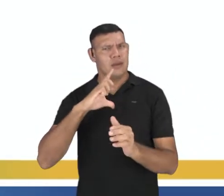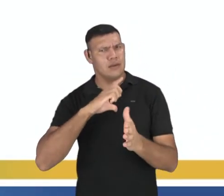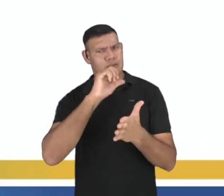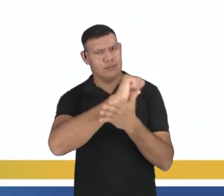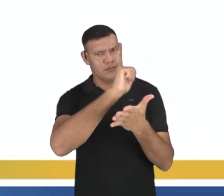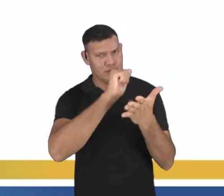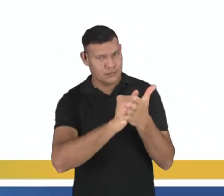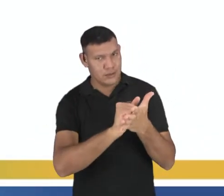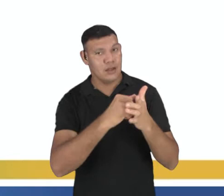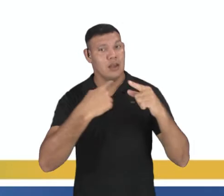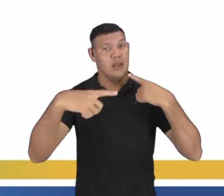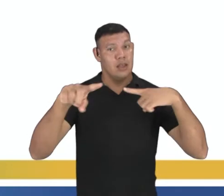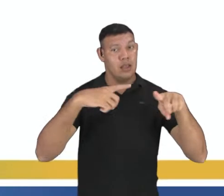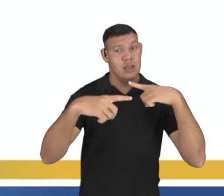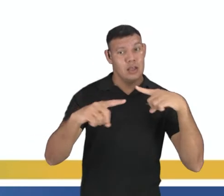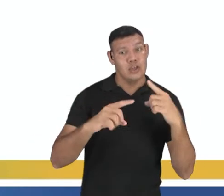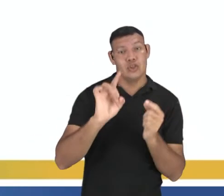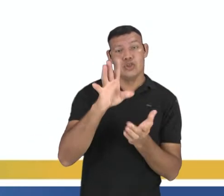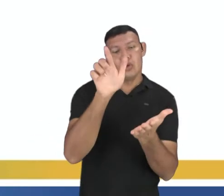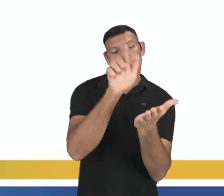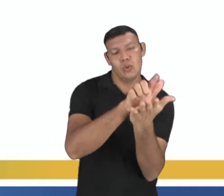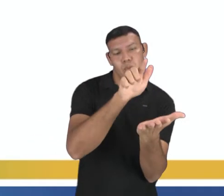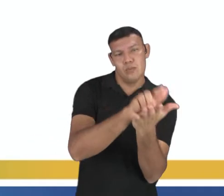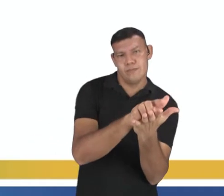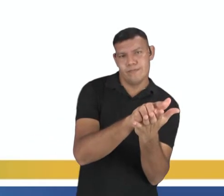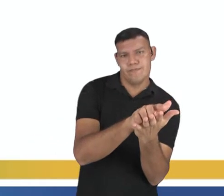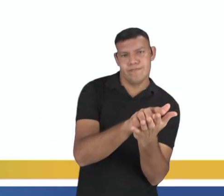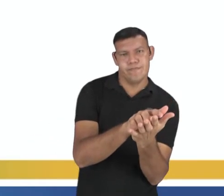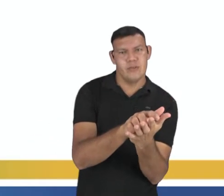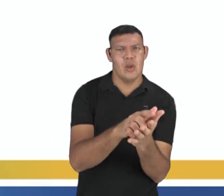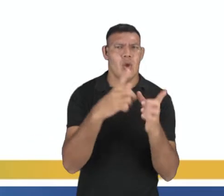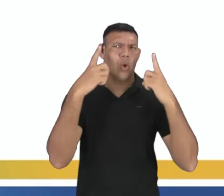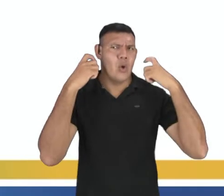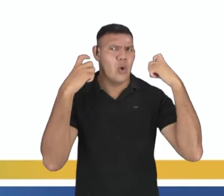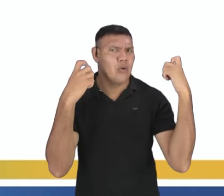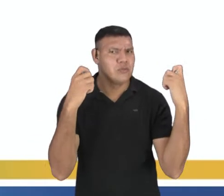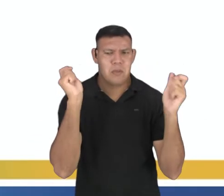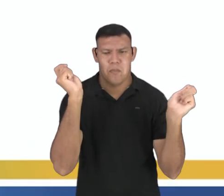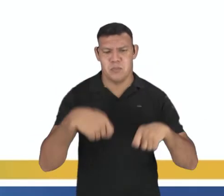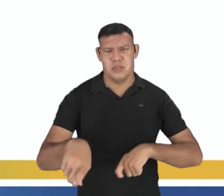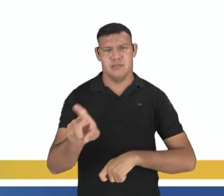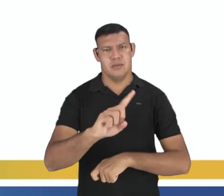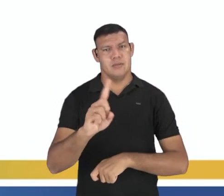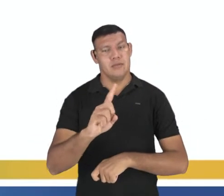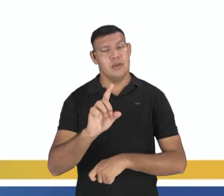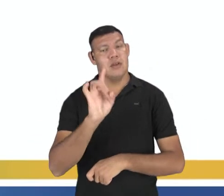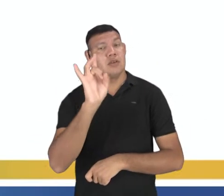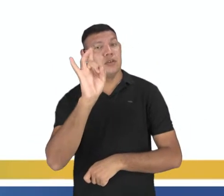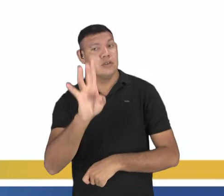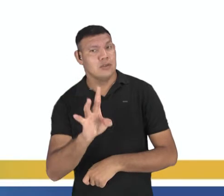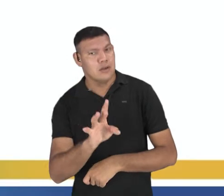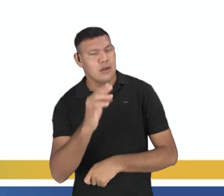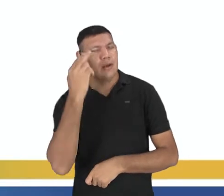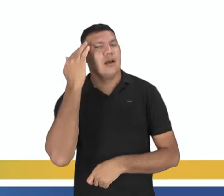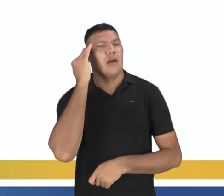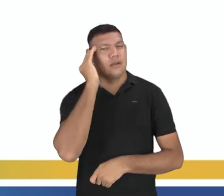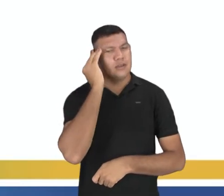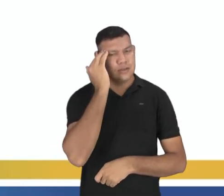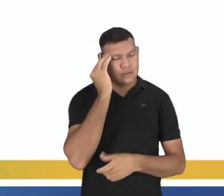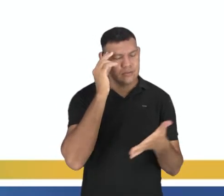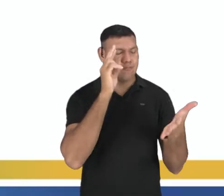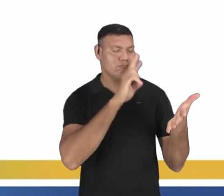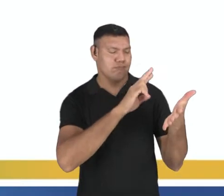registros da música mas a música no papel a gente não conseguiu ouvir o som a não ser que alguém que entendesse